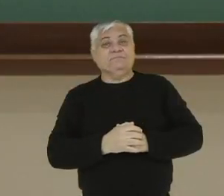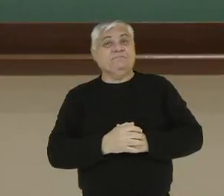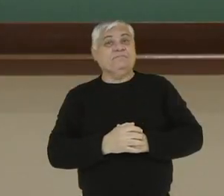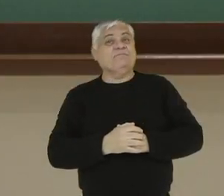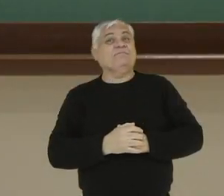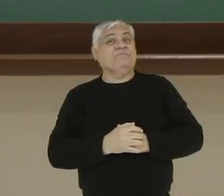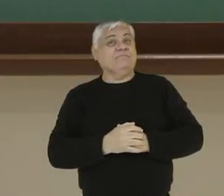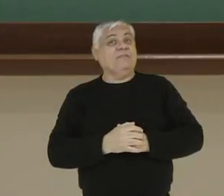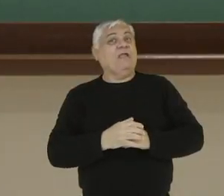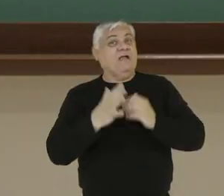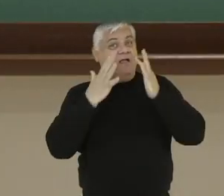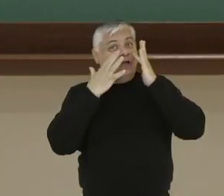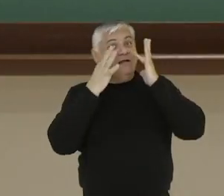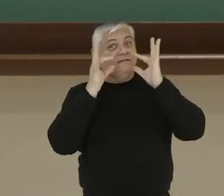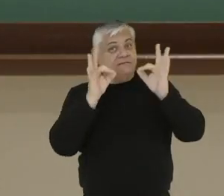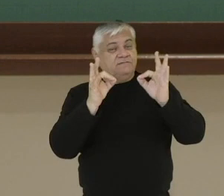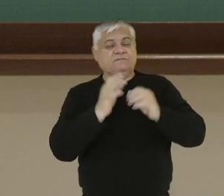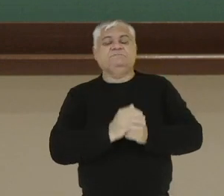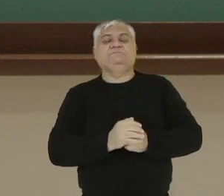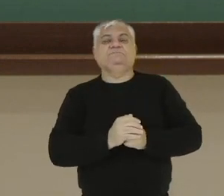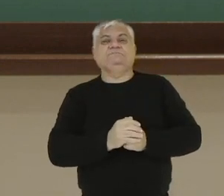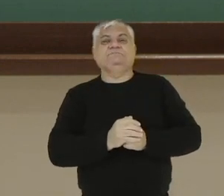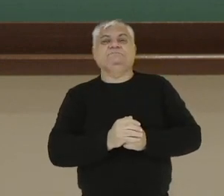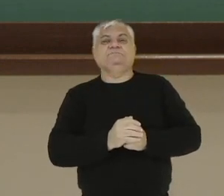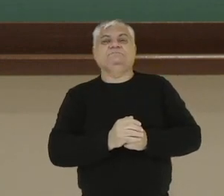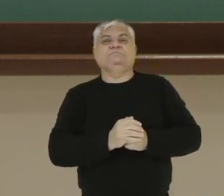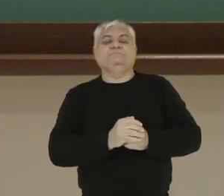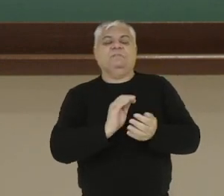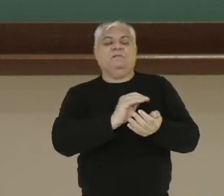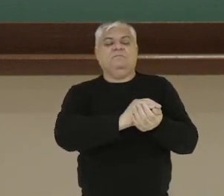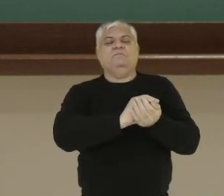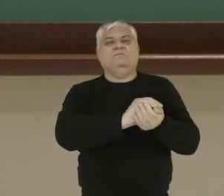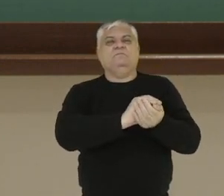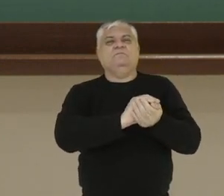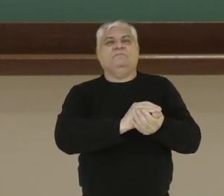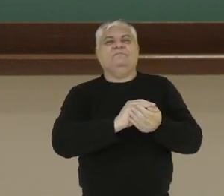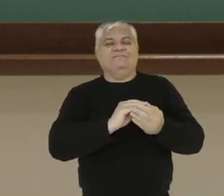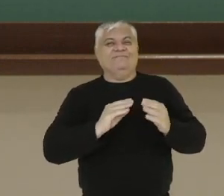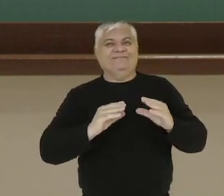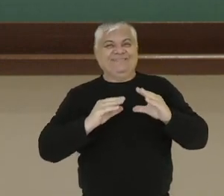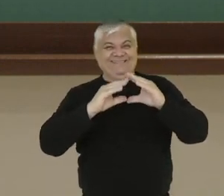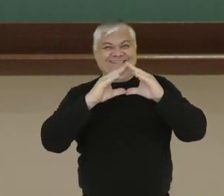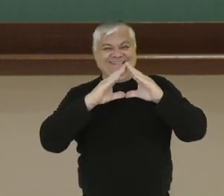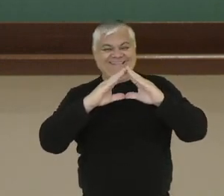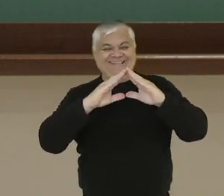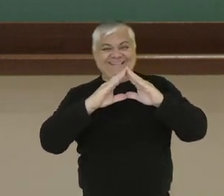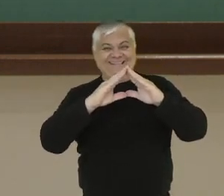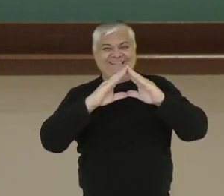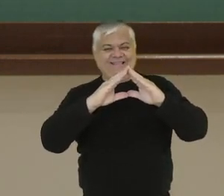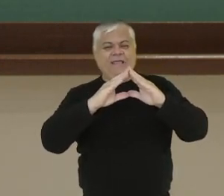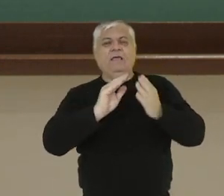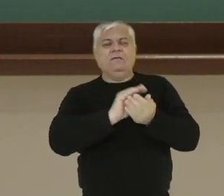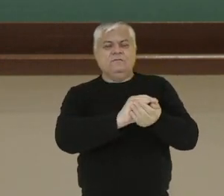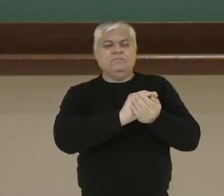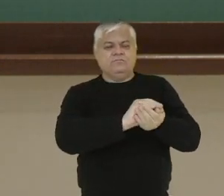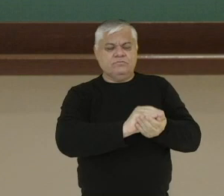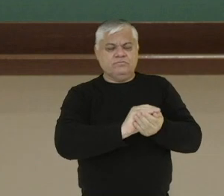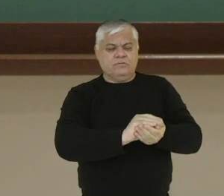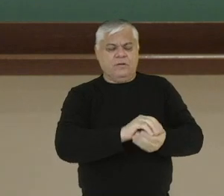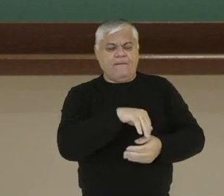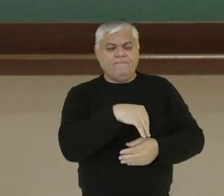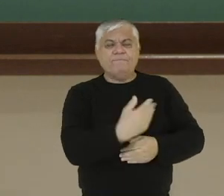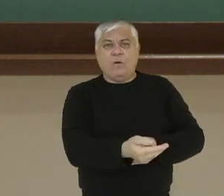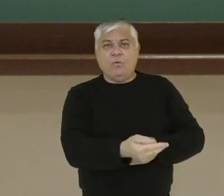Repare o seguinte, quando eu jogo o dado do tetraedro, o resultado que eu vou encontrar nesse dado não interfere